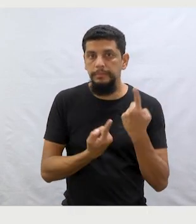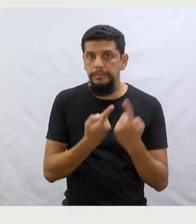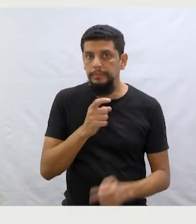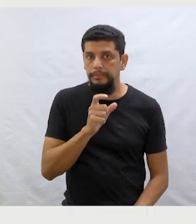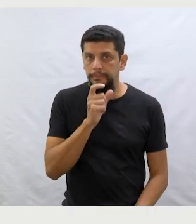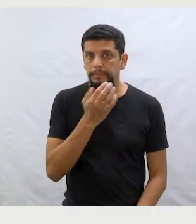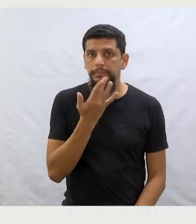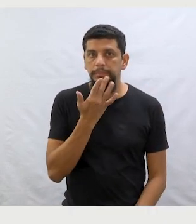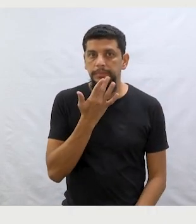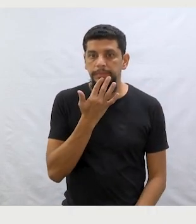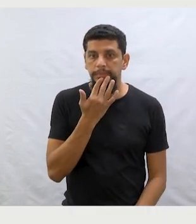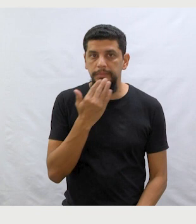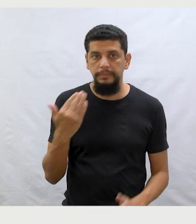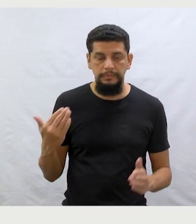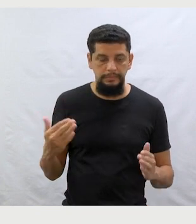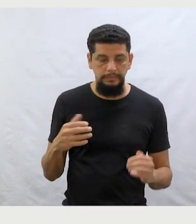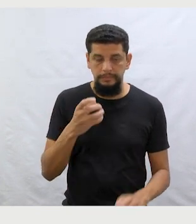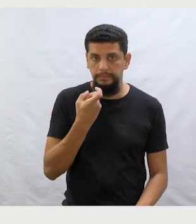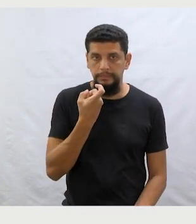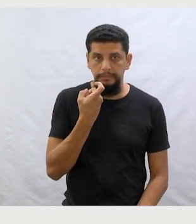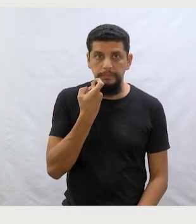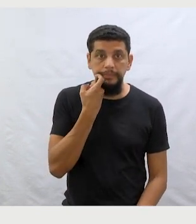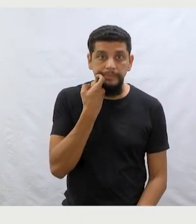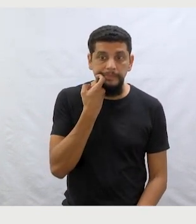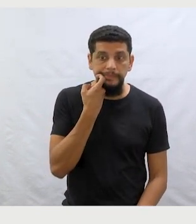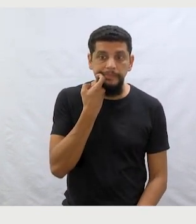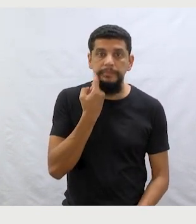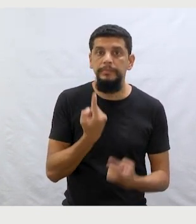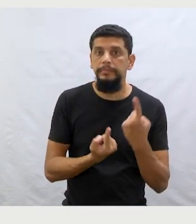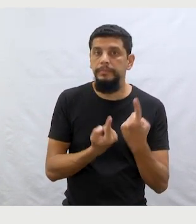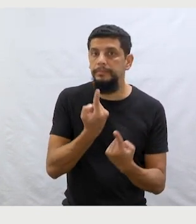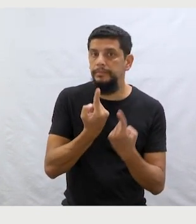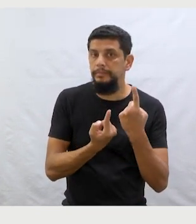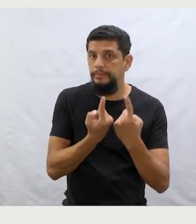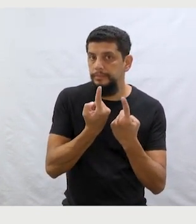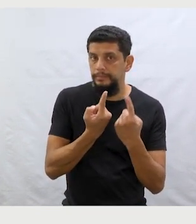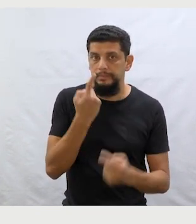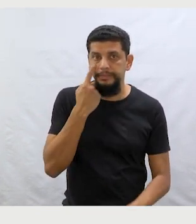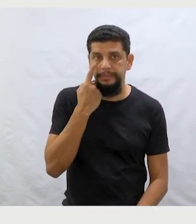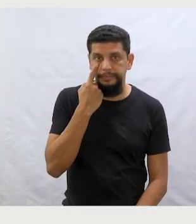cor que vai até o peixinho? Vamos ver?